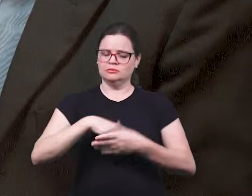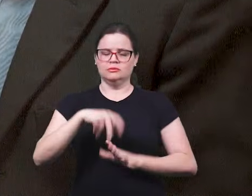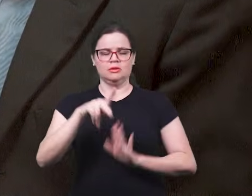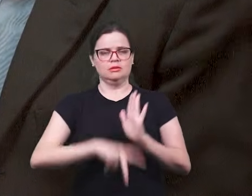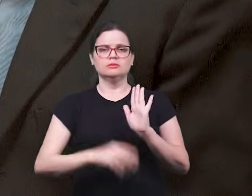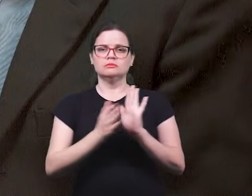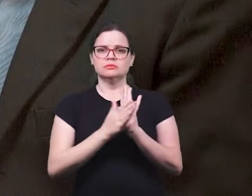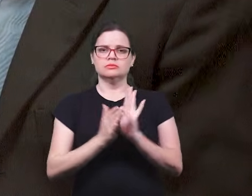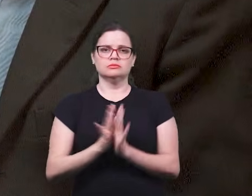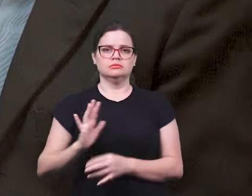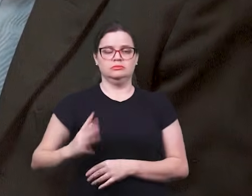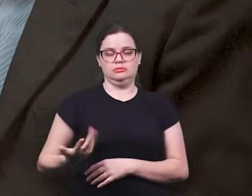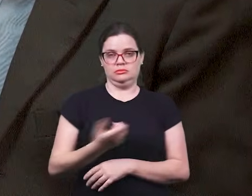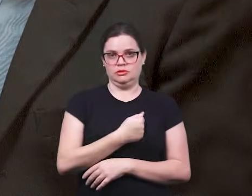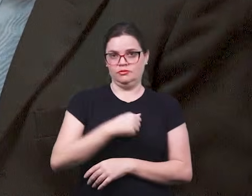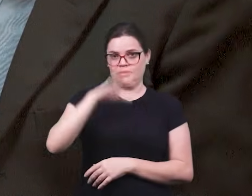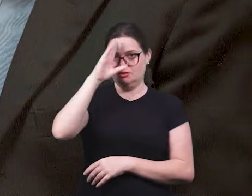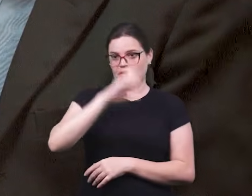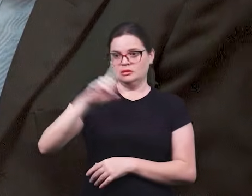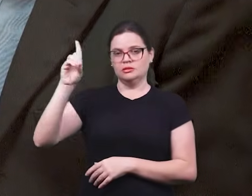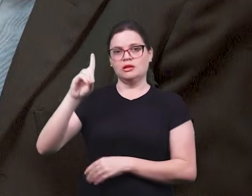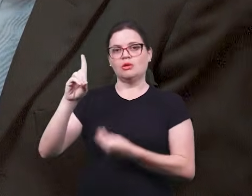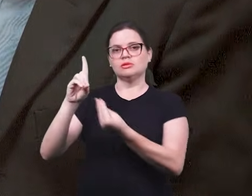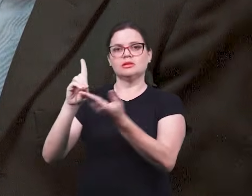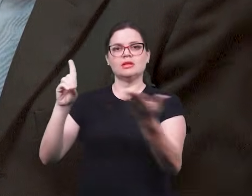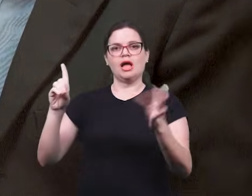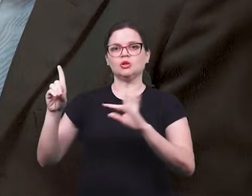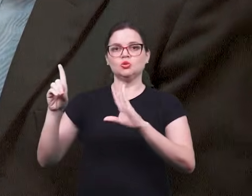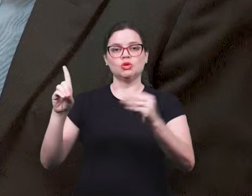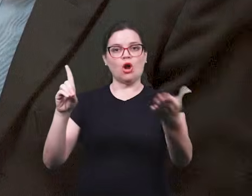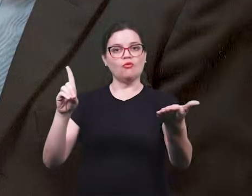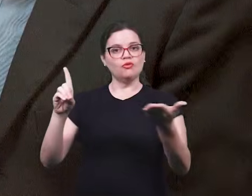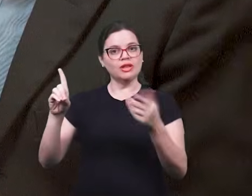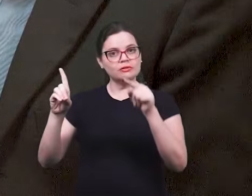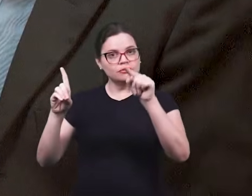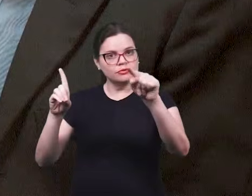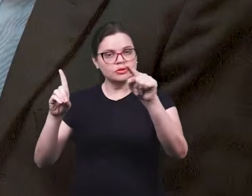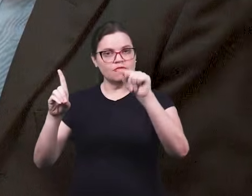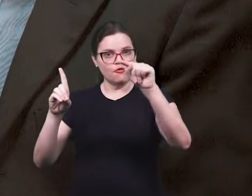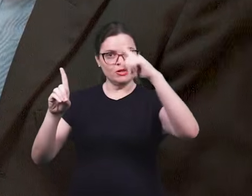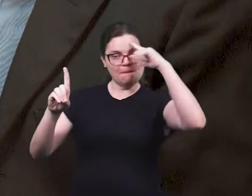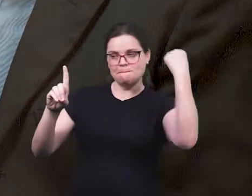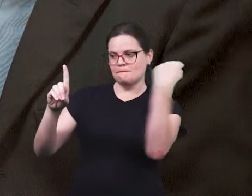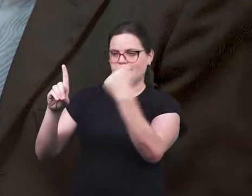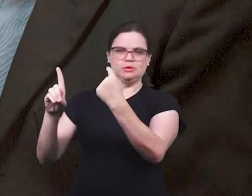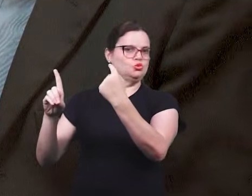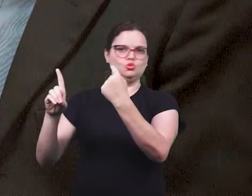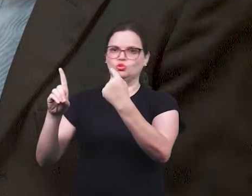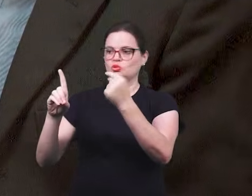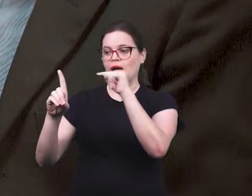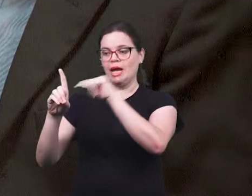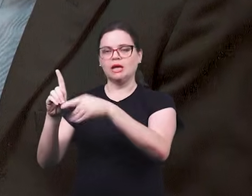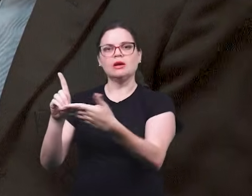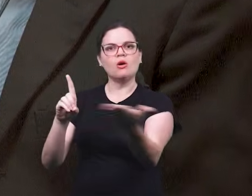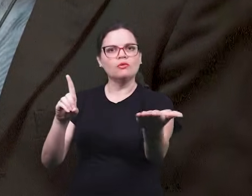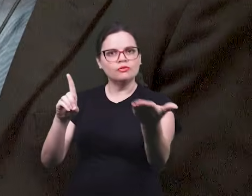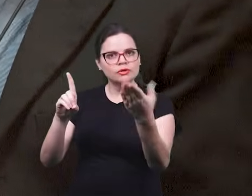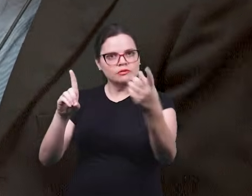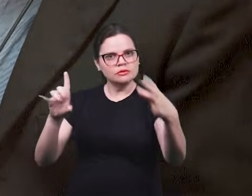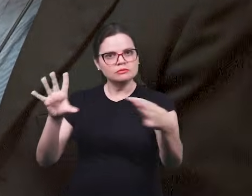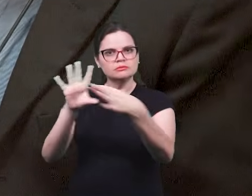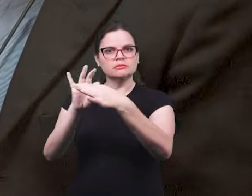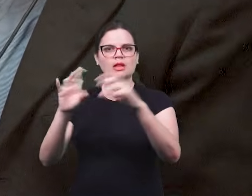tudo. Você é o convidado para entrar. Mas você vai entrar para viver aquilo que Deus estabeleceu para a